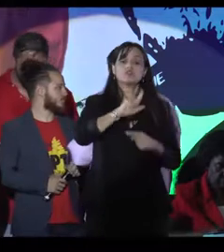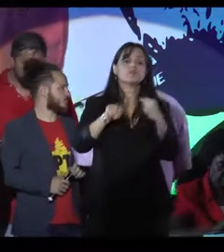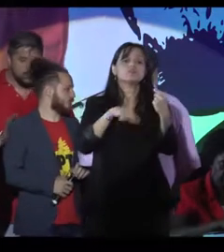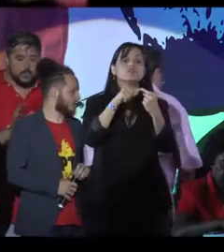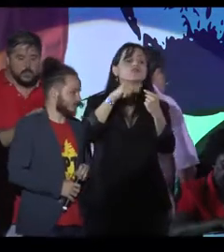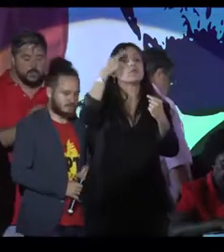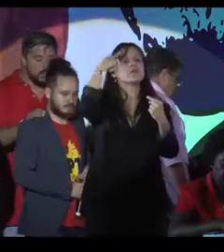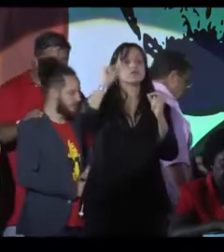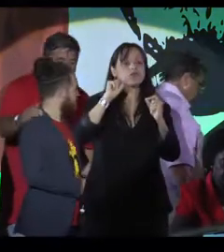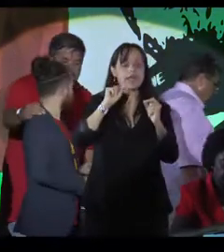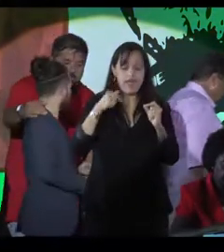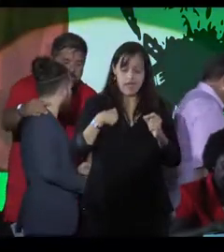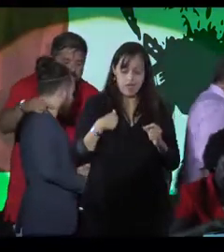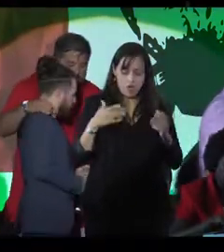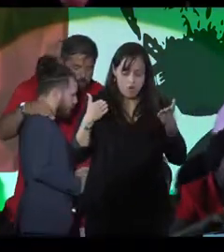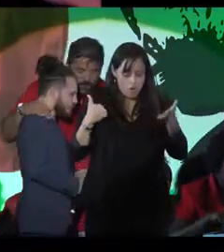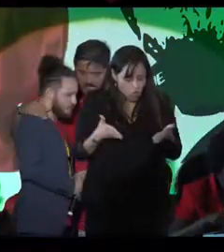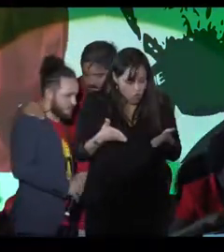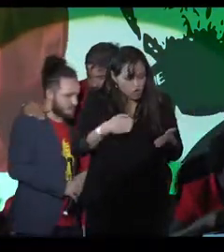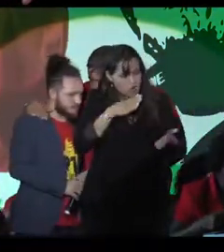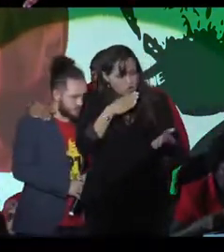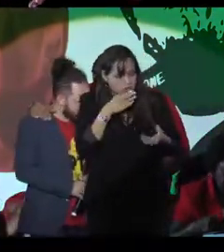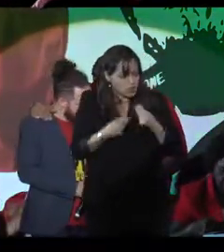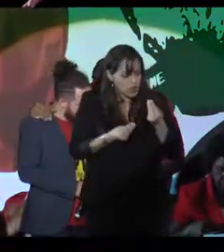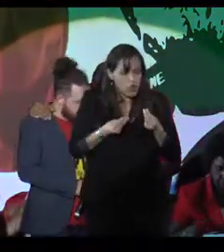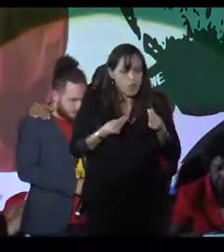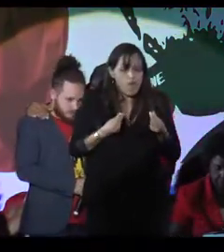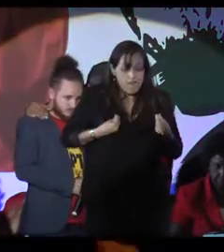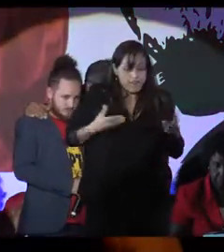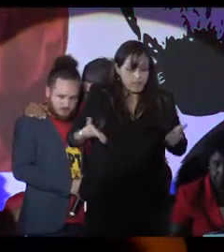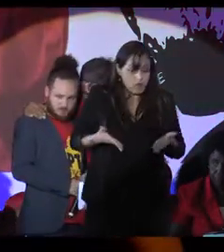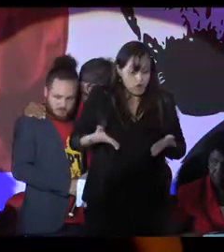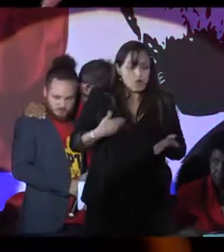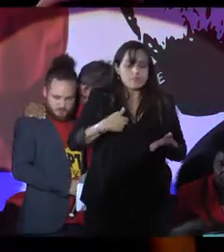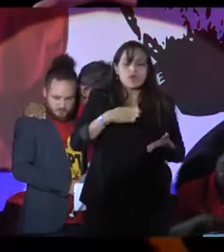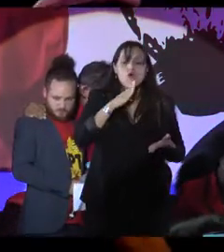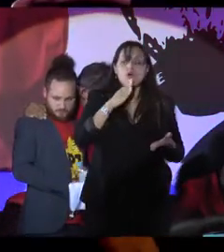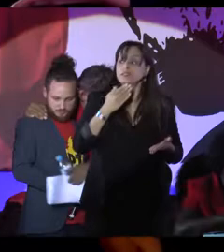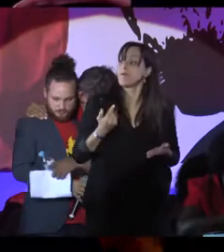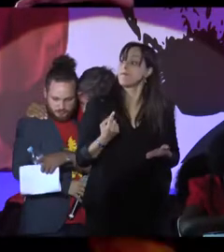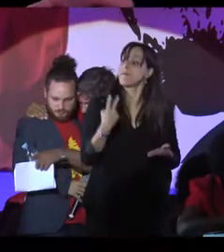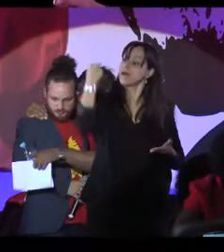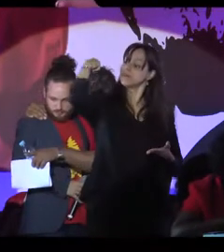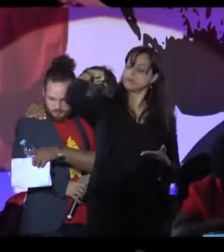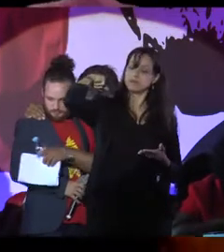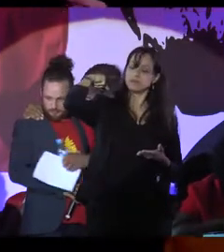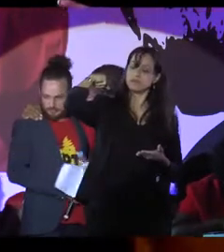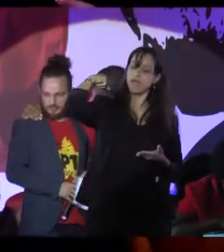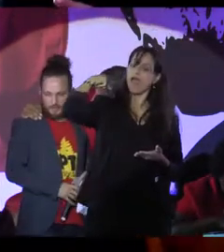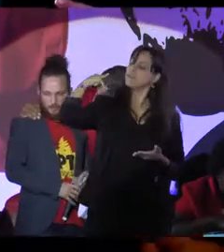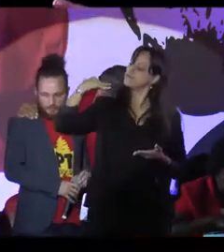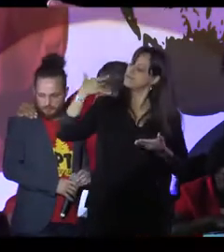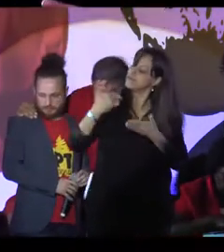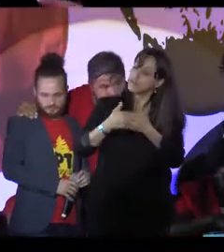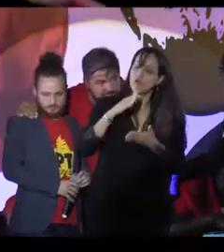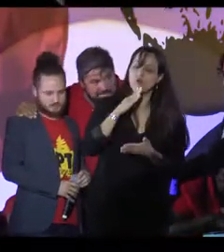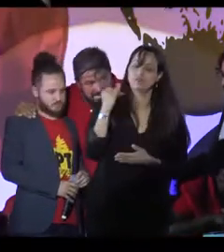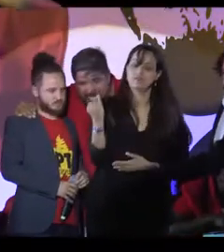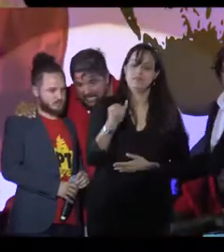entender o presente, é preciso conhecer o nosso partido, o nosso passado. E mais do que